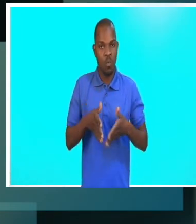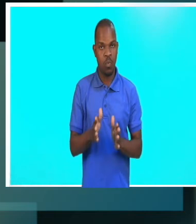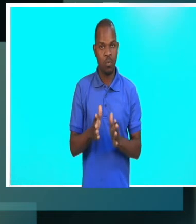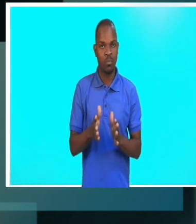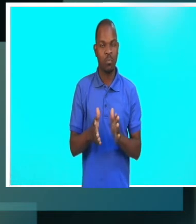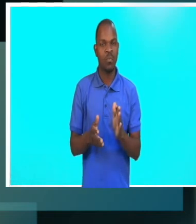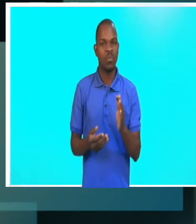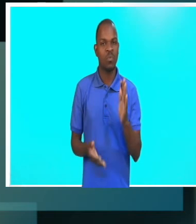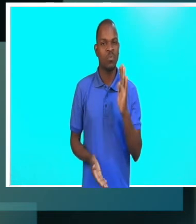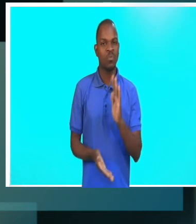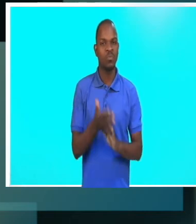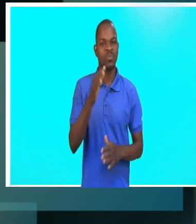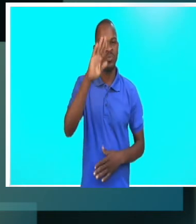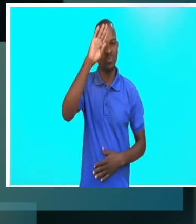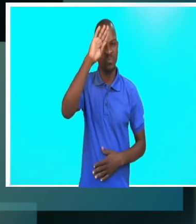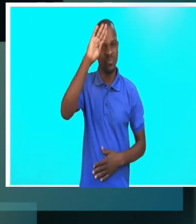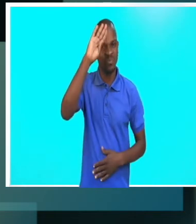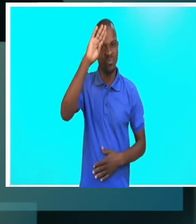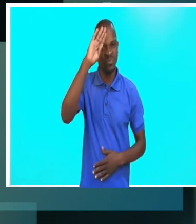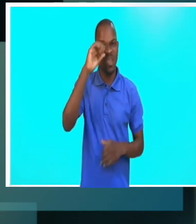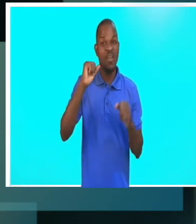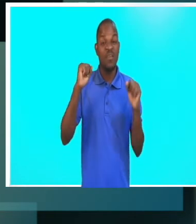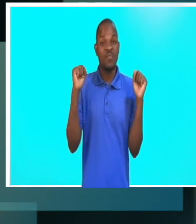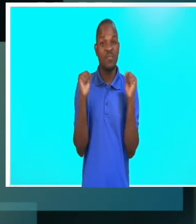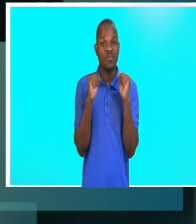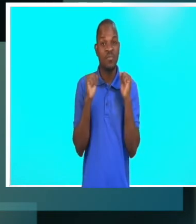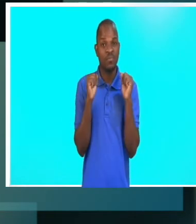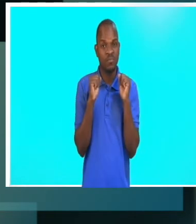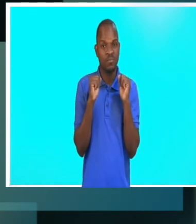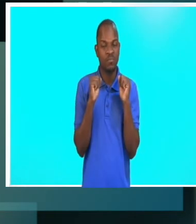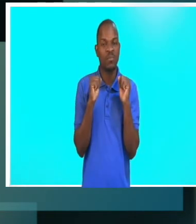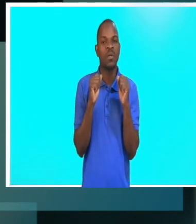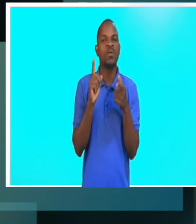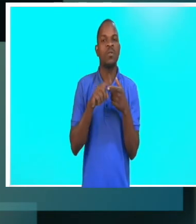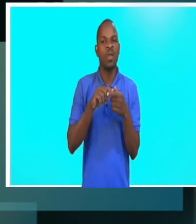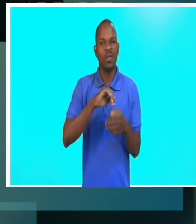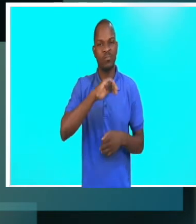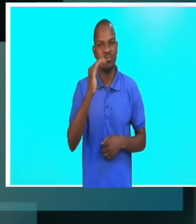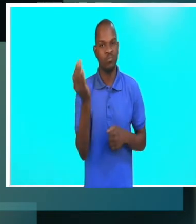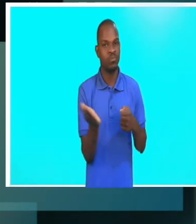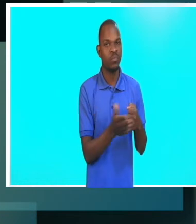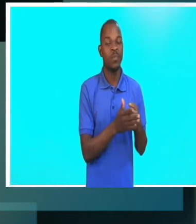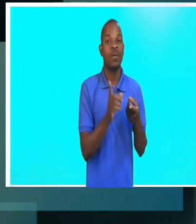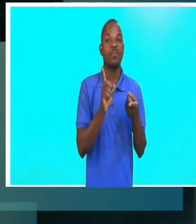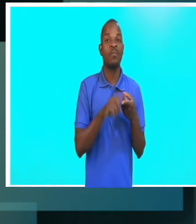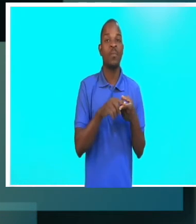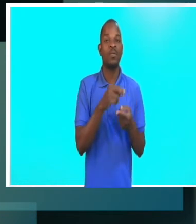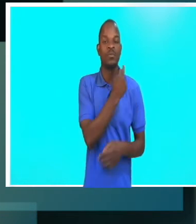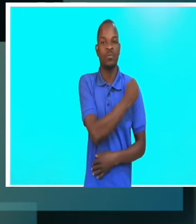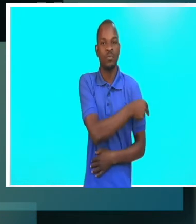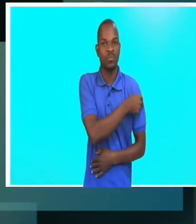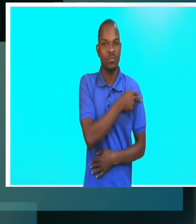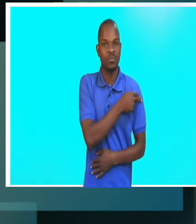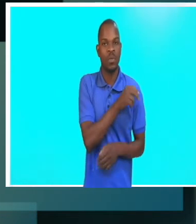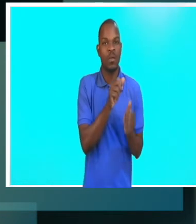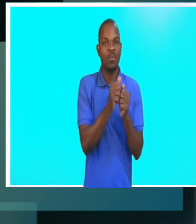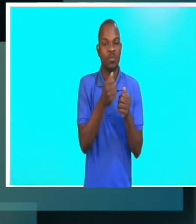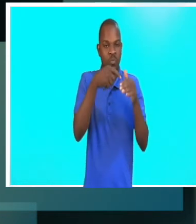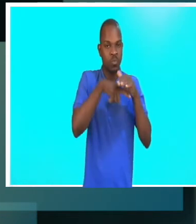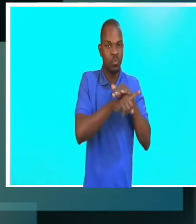tive uma febre. E essa febre levou-me com que eu voltasse de novo ao hospital. Quando eu volto ao